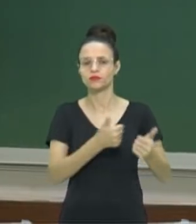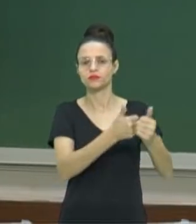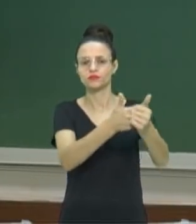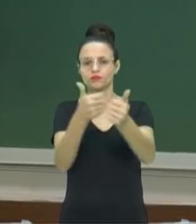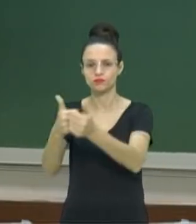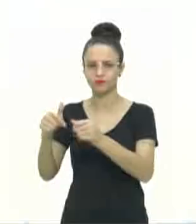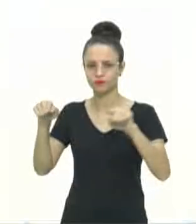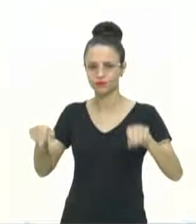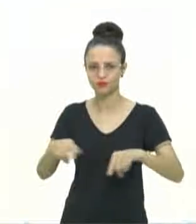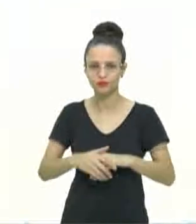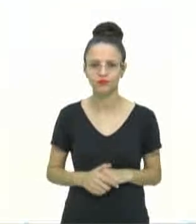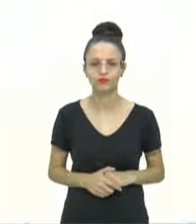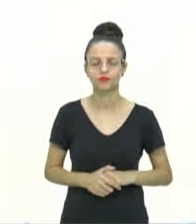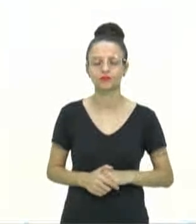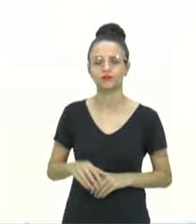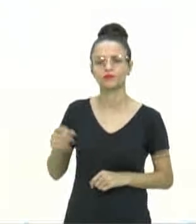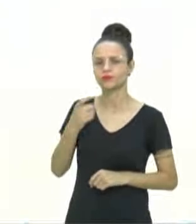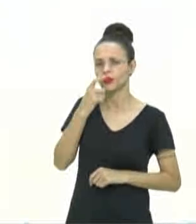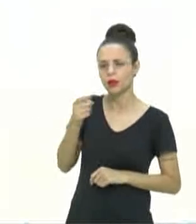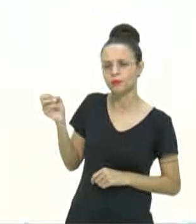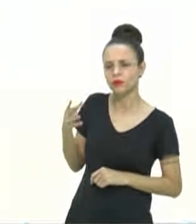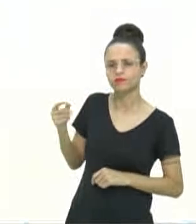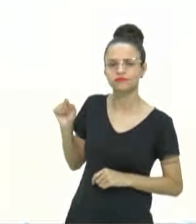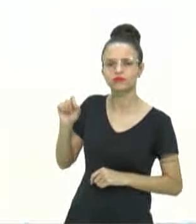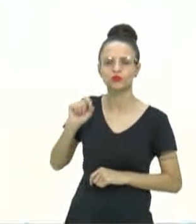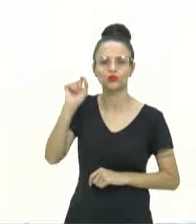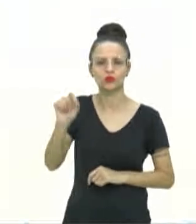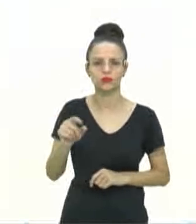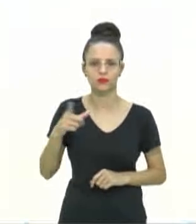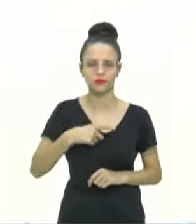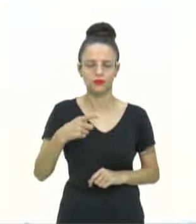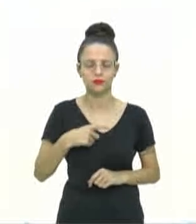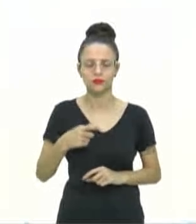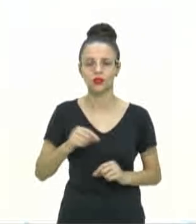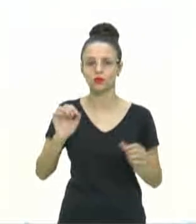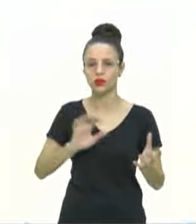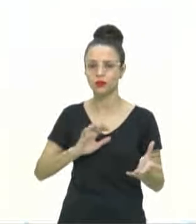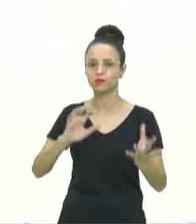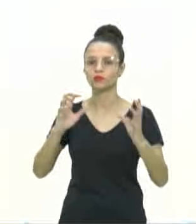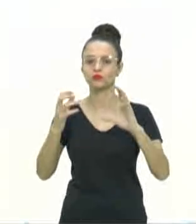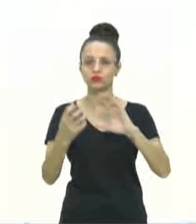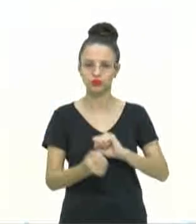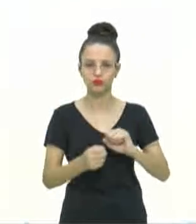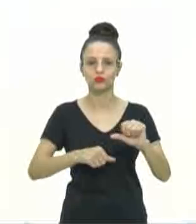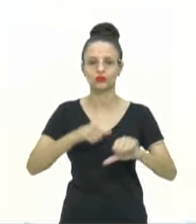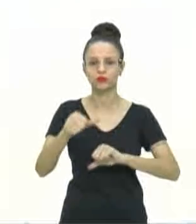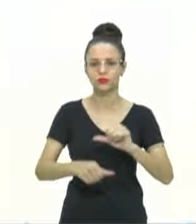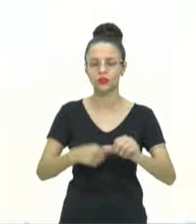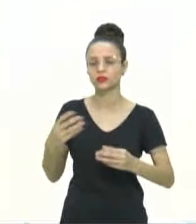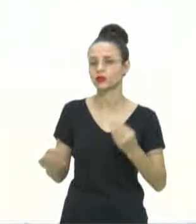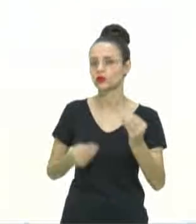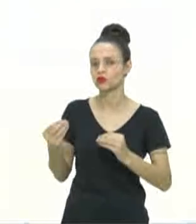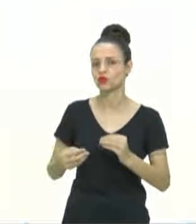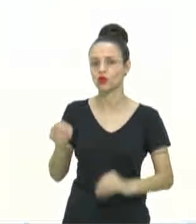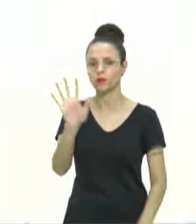importante. Recentemente, nós vamos ter o quê? As mudanças na configuração do